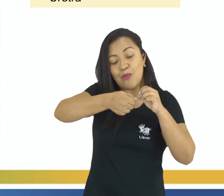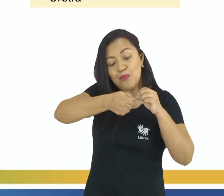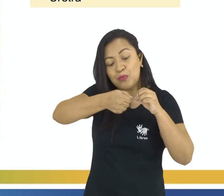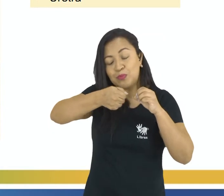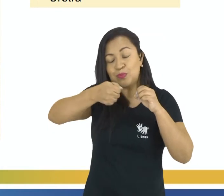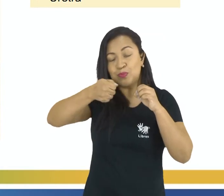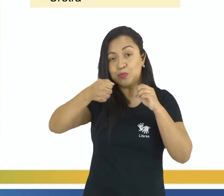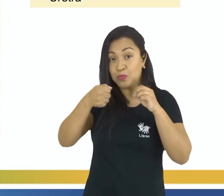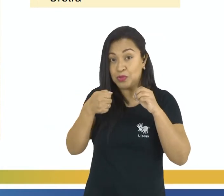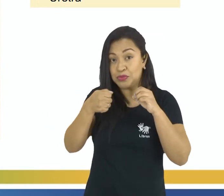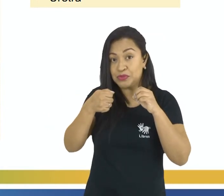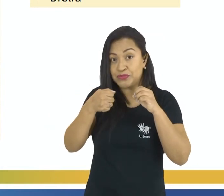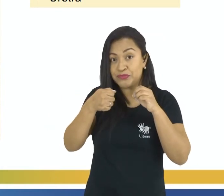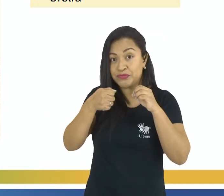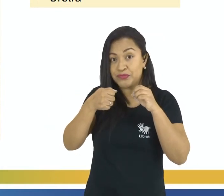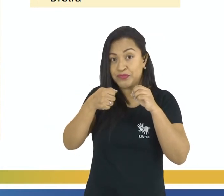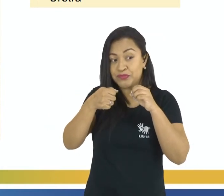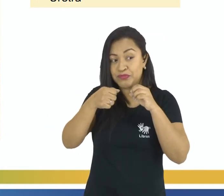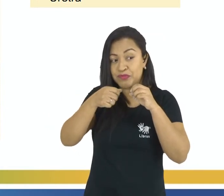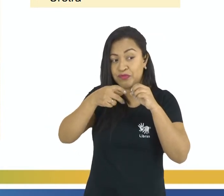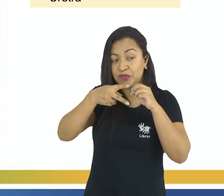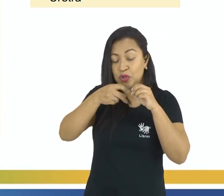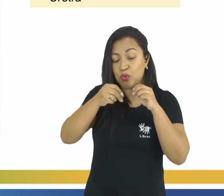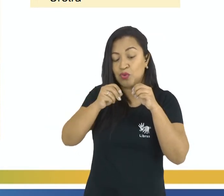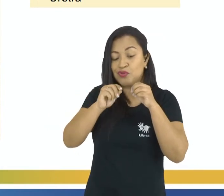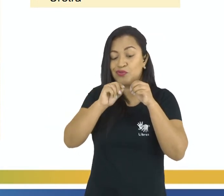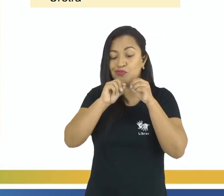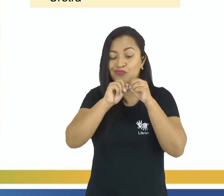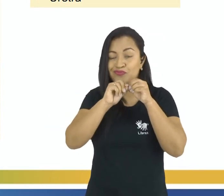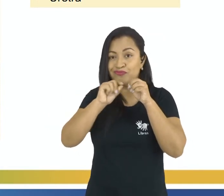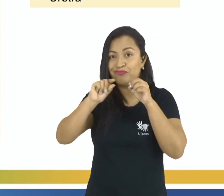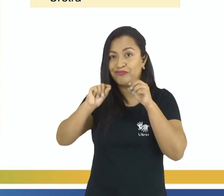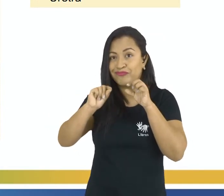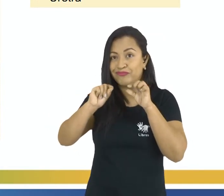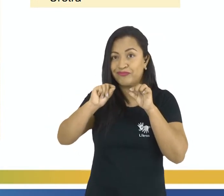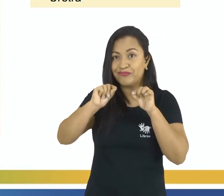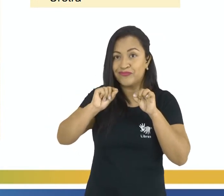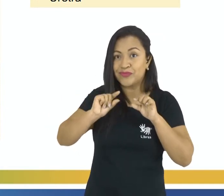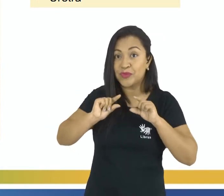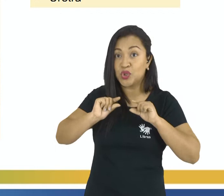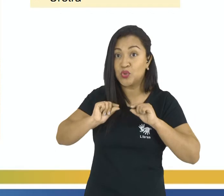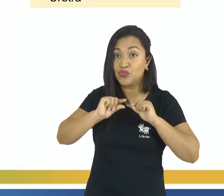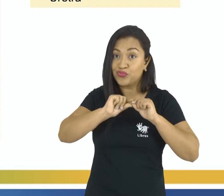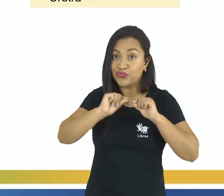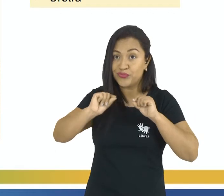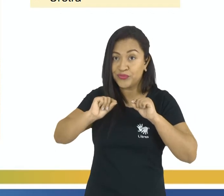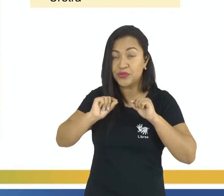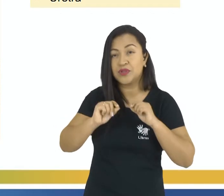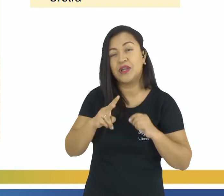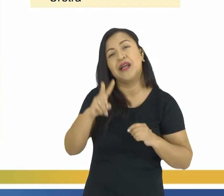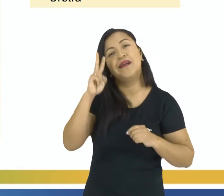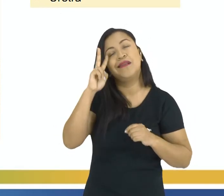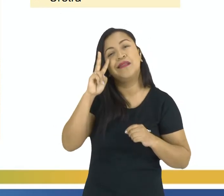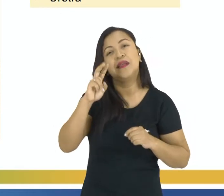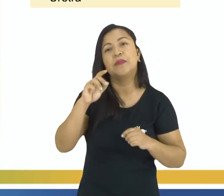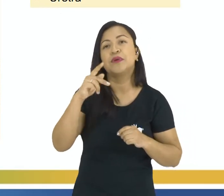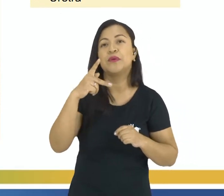deferente e faz um corte pregando cada uma das pontas. Por quê? Vocês lembram que no